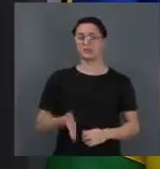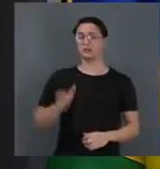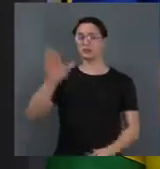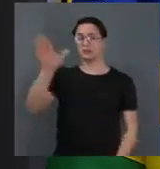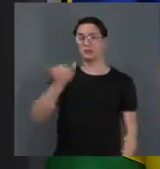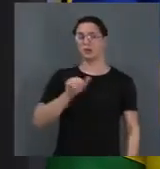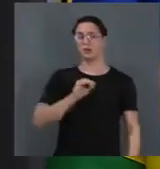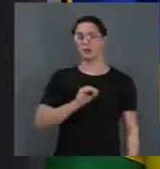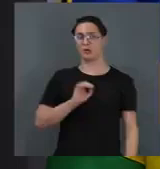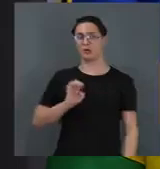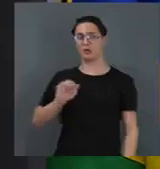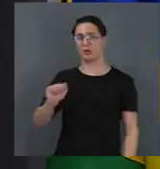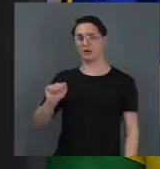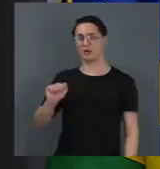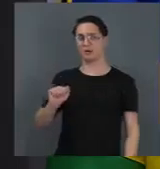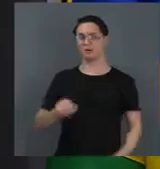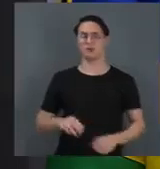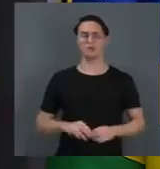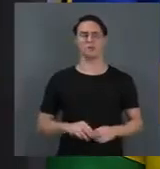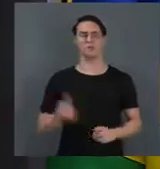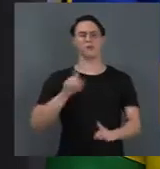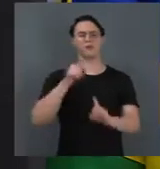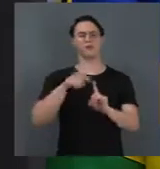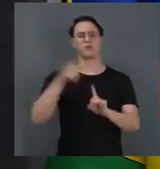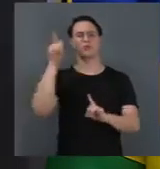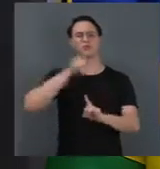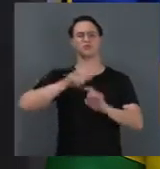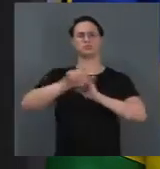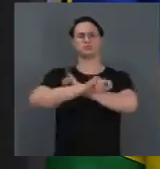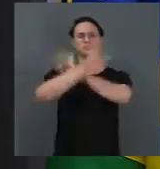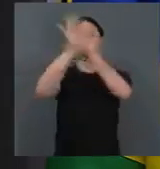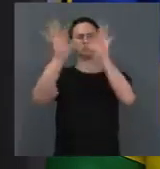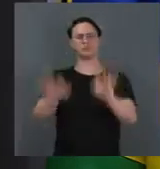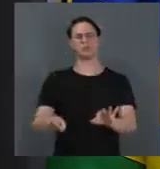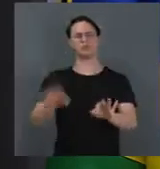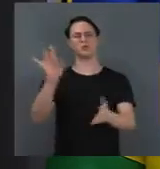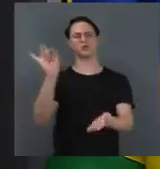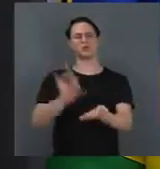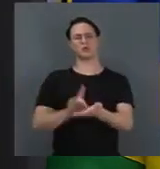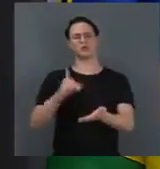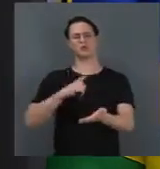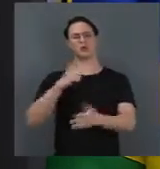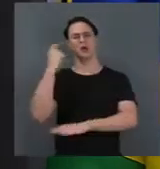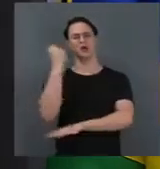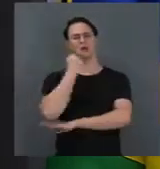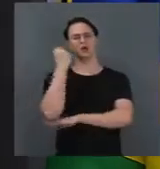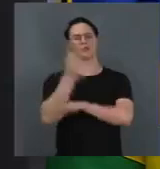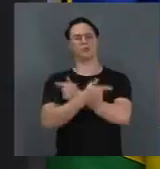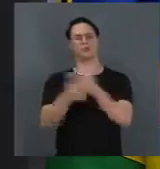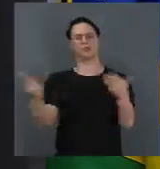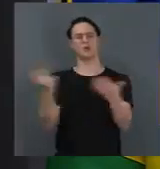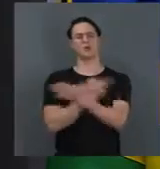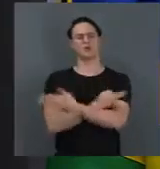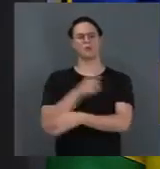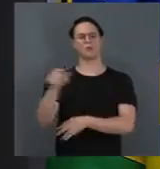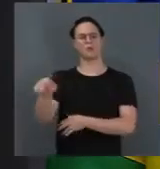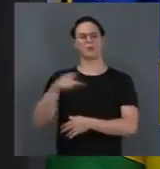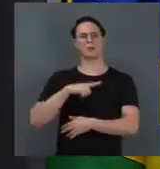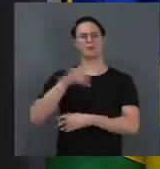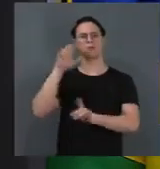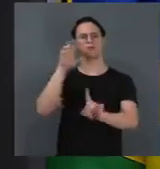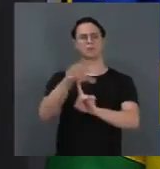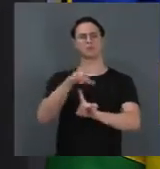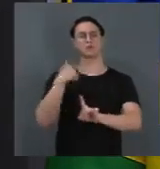OEA para obter esclarecimentos oficiais sobre os graves episódios que estão abalando a